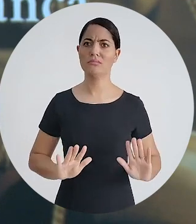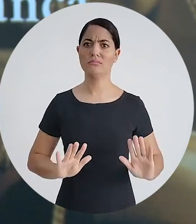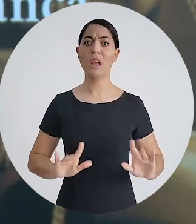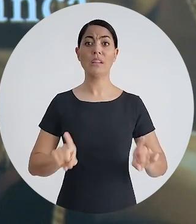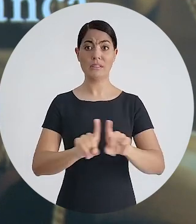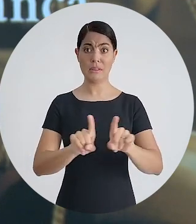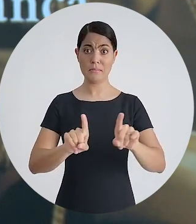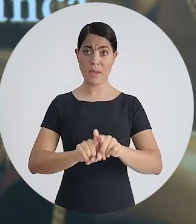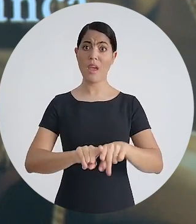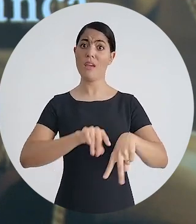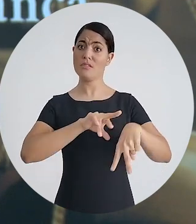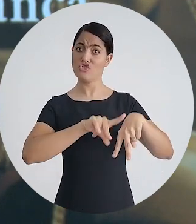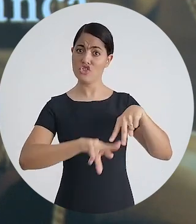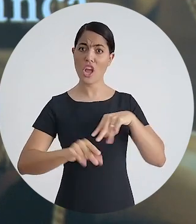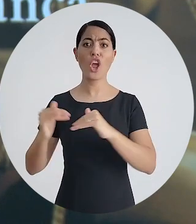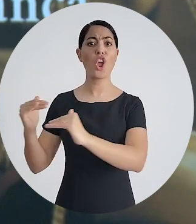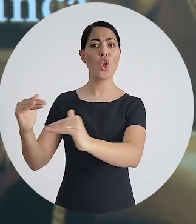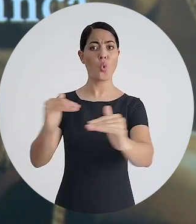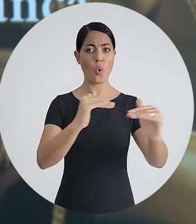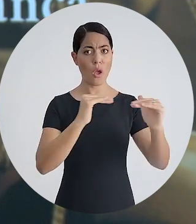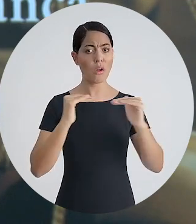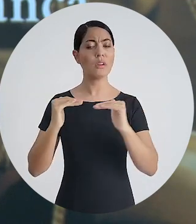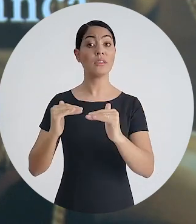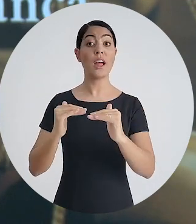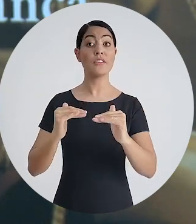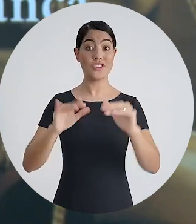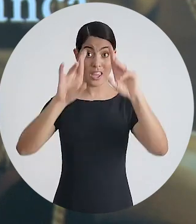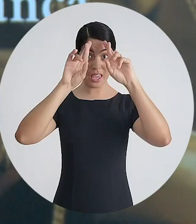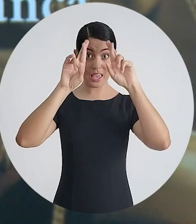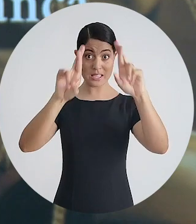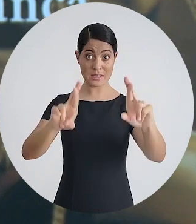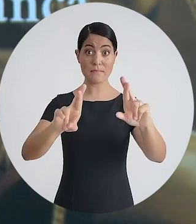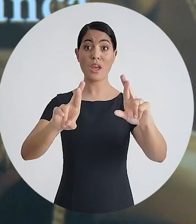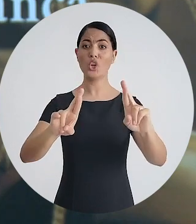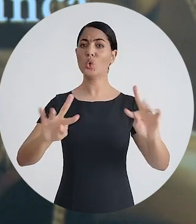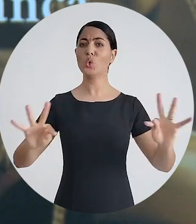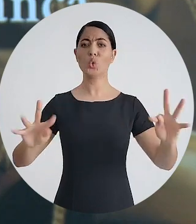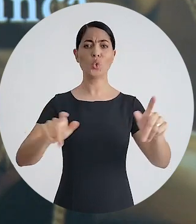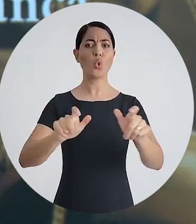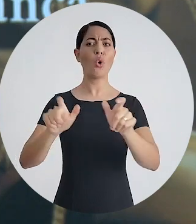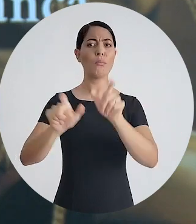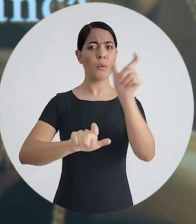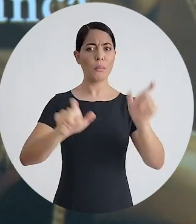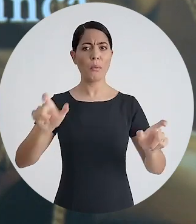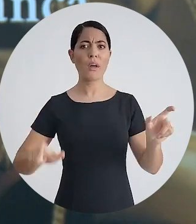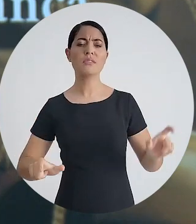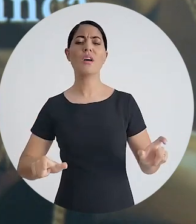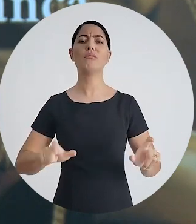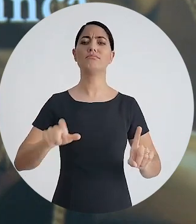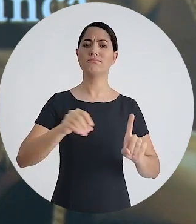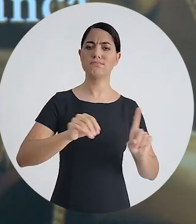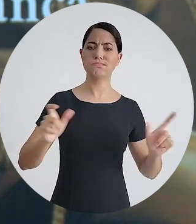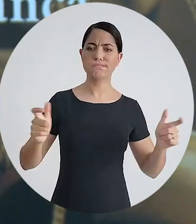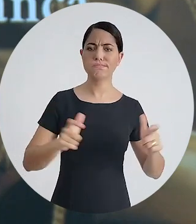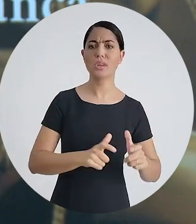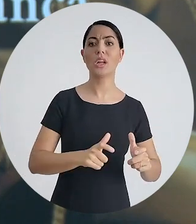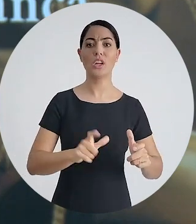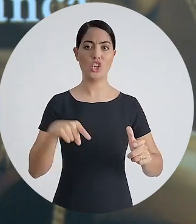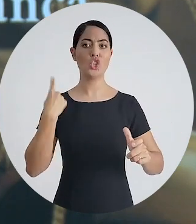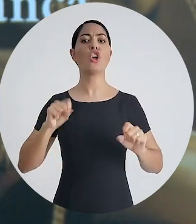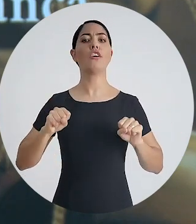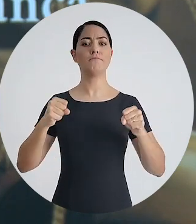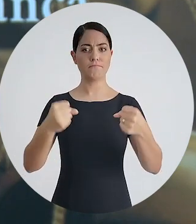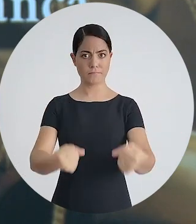uma sociedade com igualdade de gênero, uma sociedade com respeito às minorias, uma sociedade